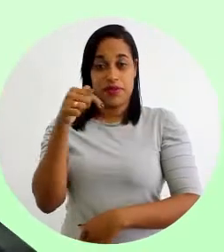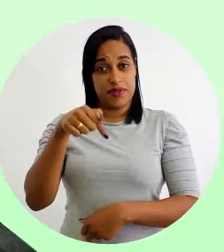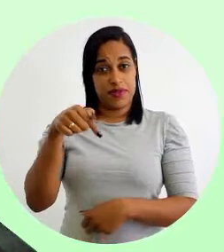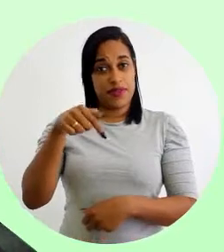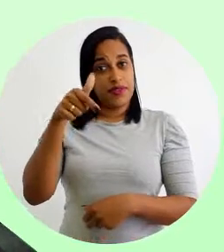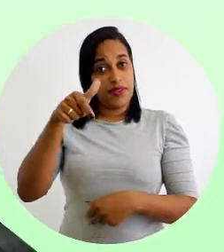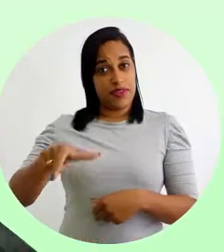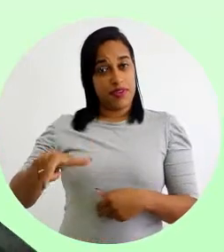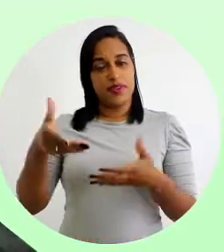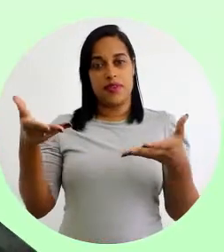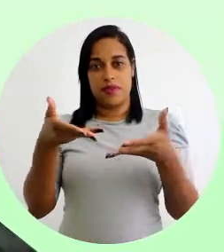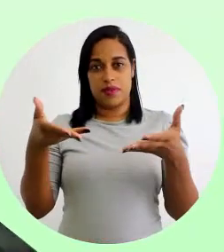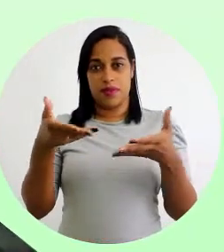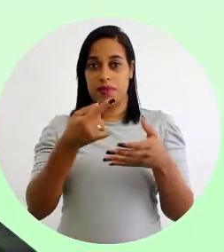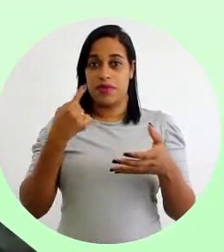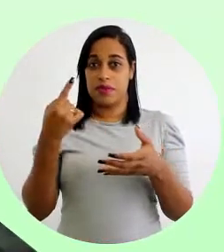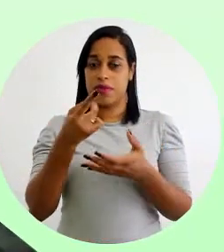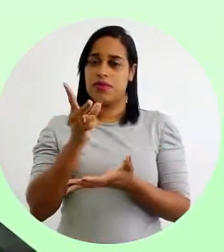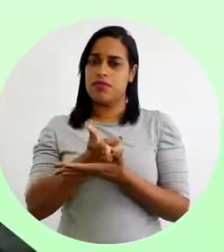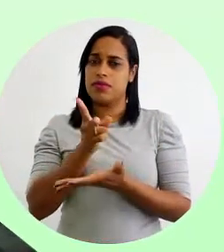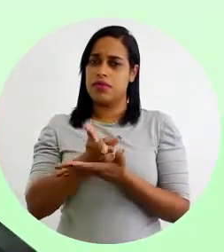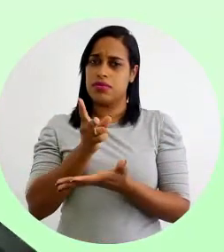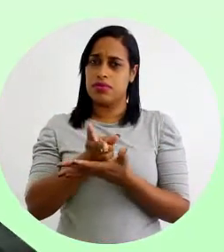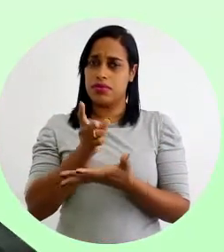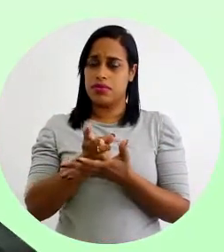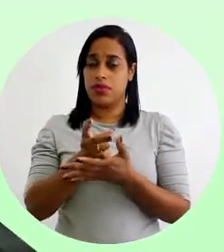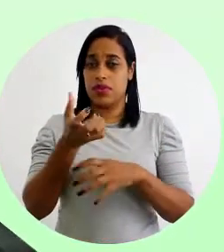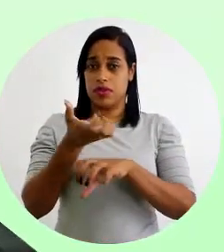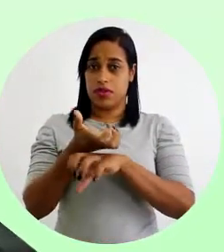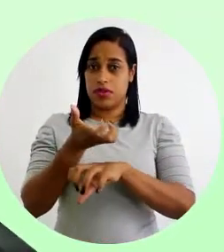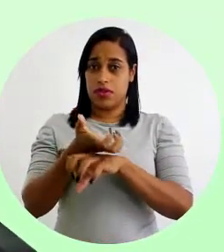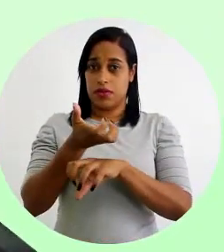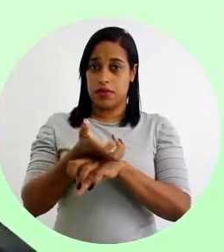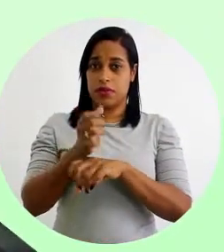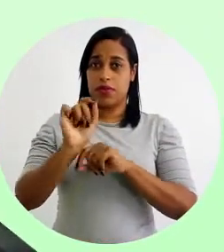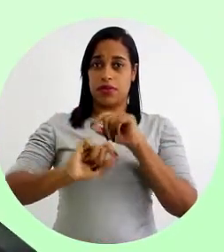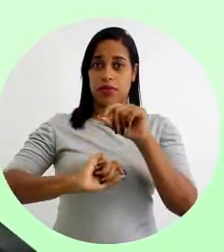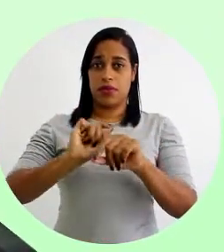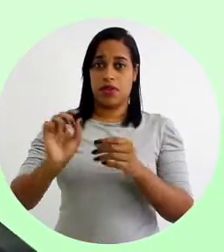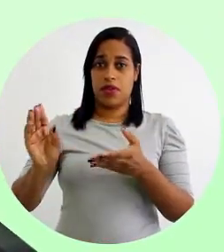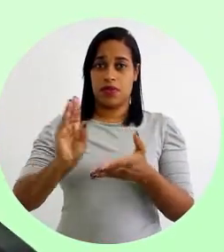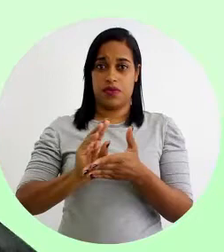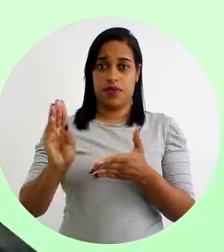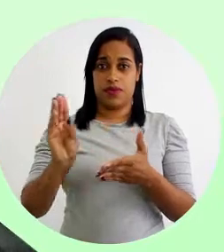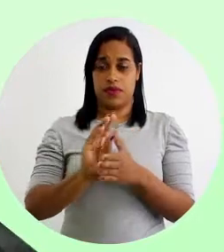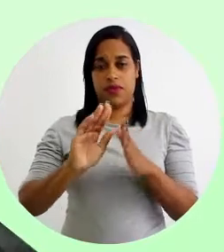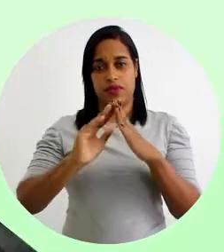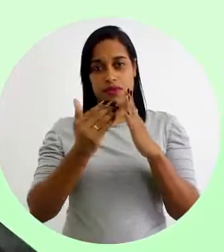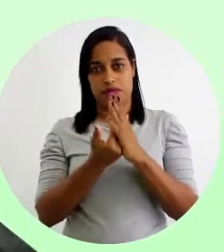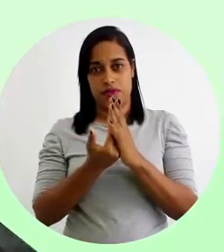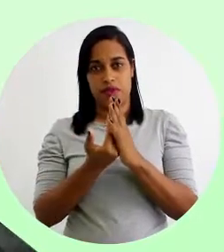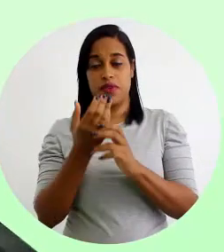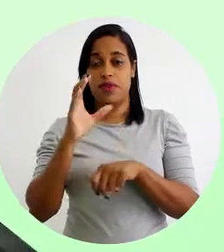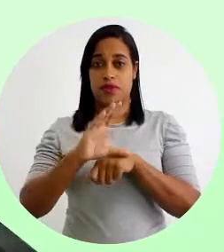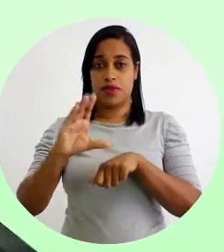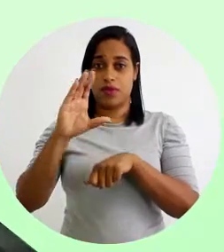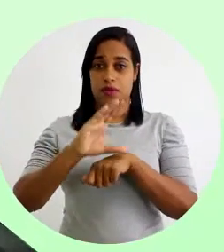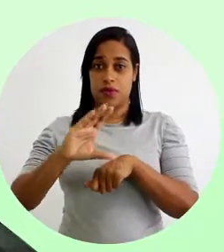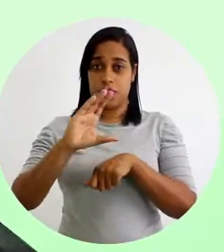tudo bem? Estamos aqui hoje para nós darmos continuidade à nossa disciplina dos recursos financeiros na